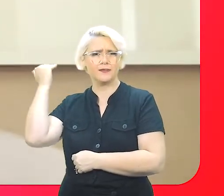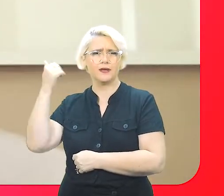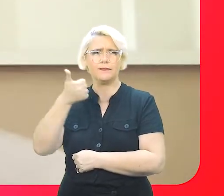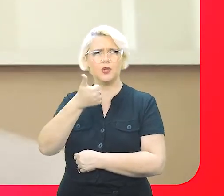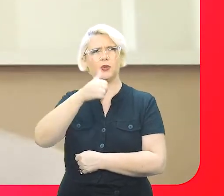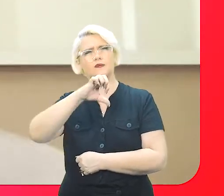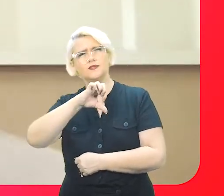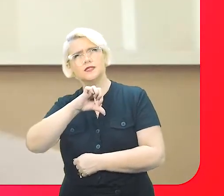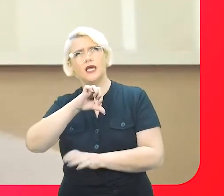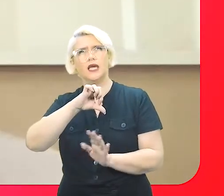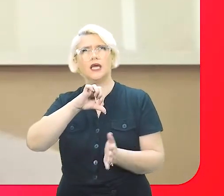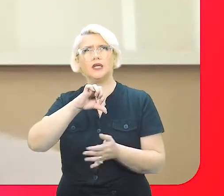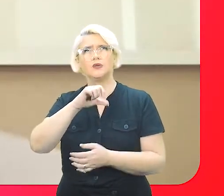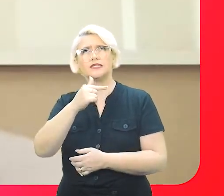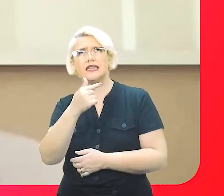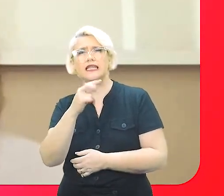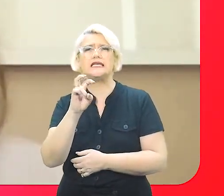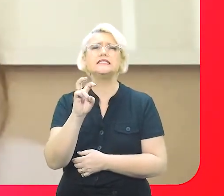era